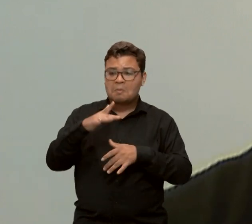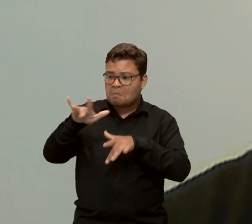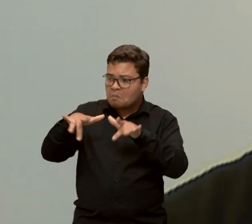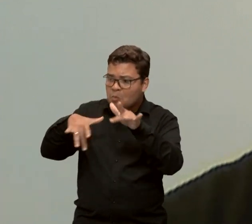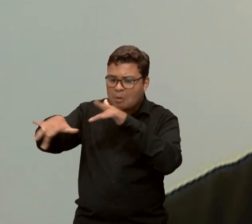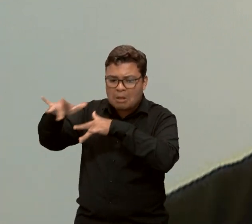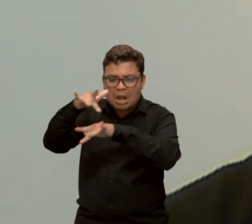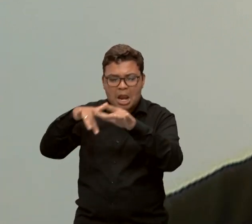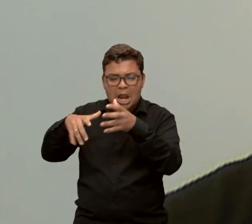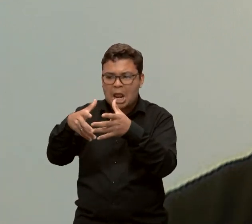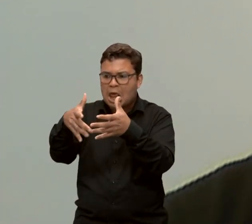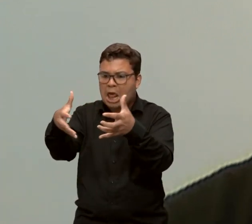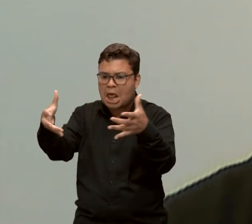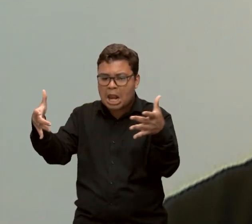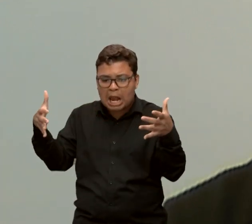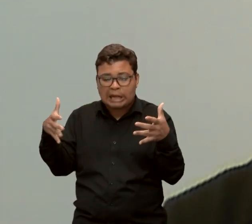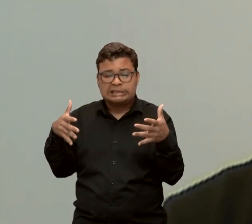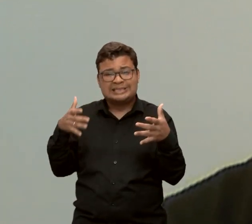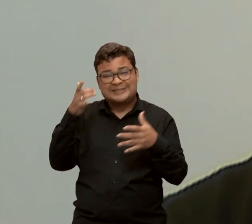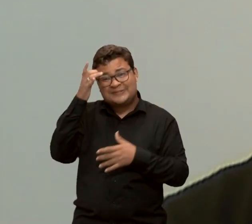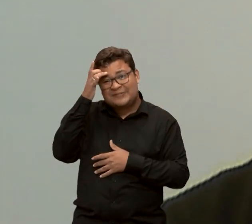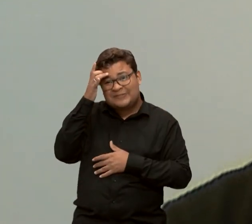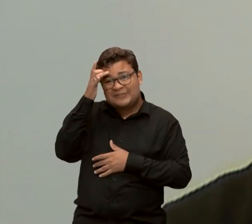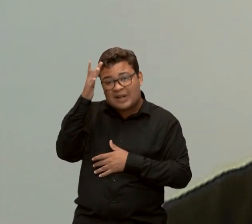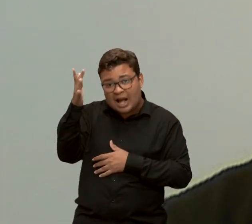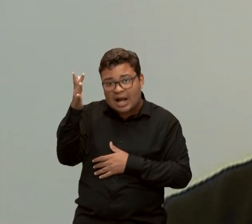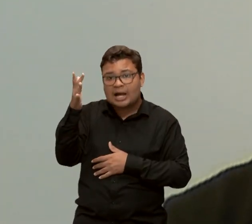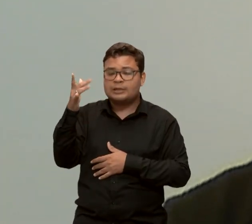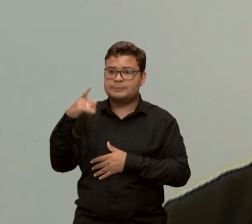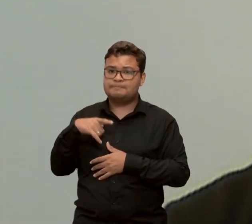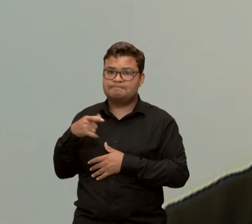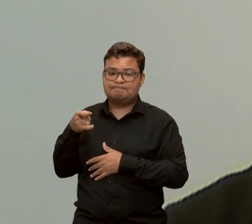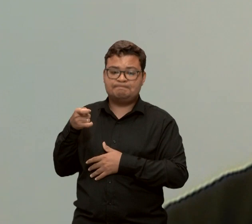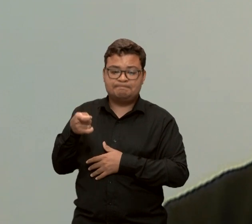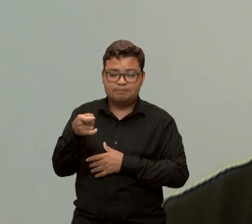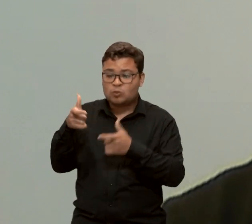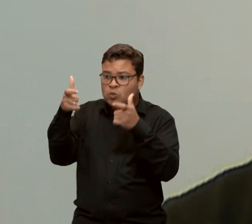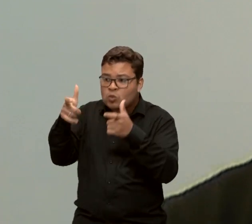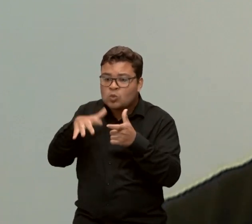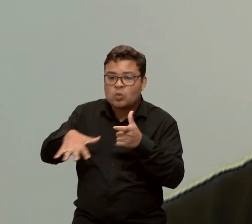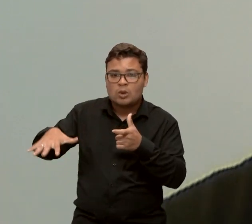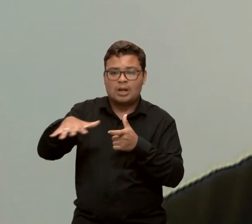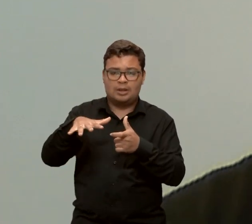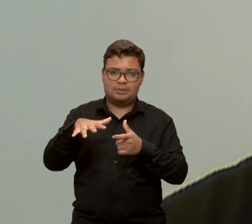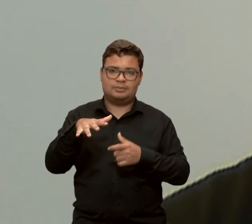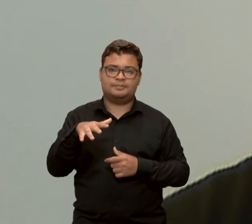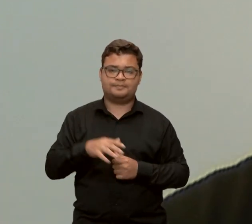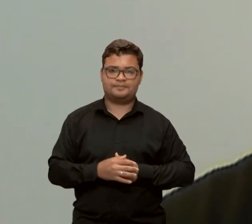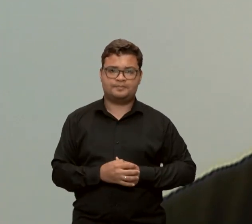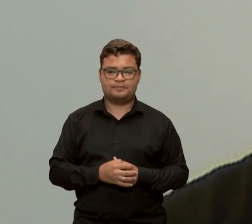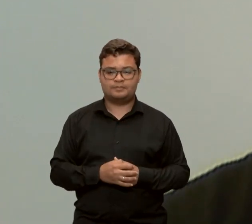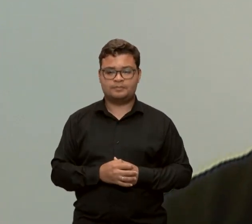Nós temos equipes de visita, pontos estratégicos, que são aqueles lugares onde